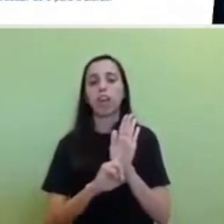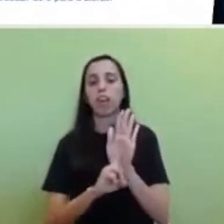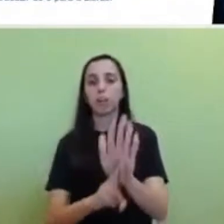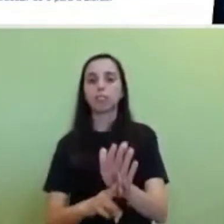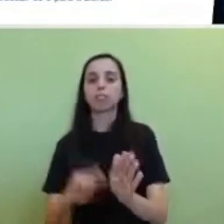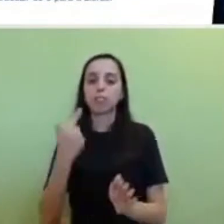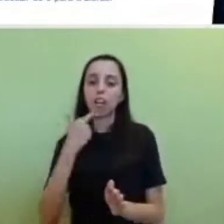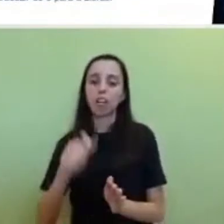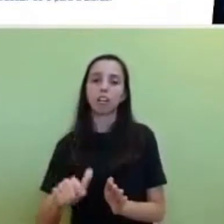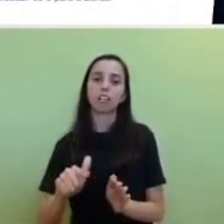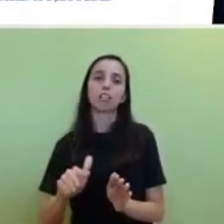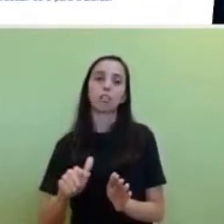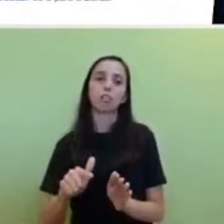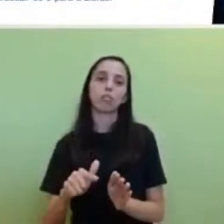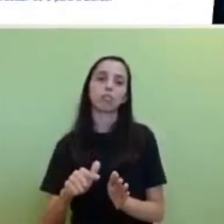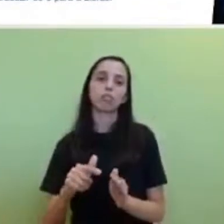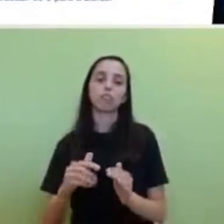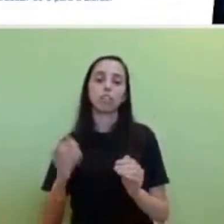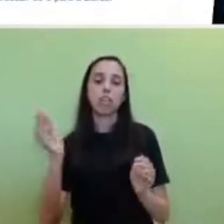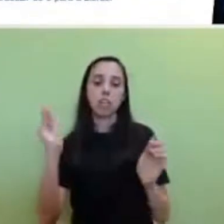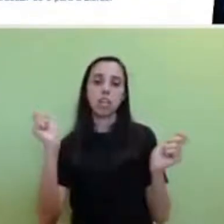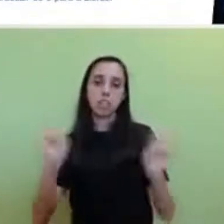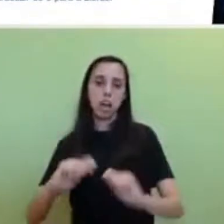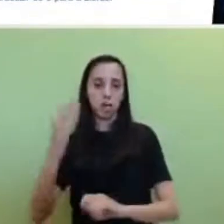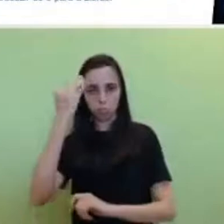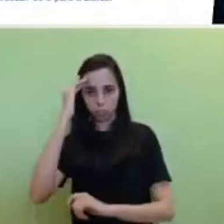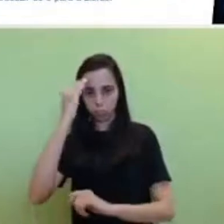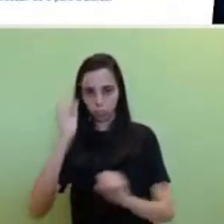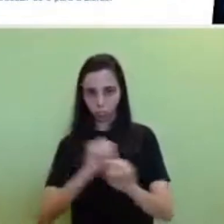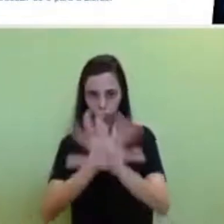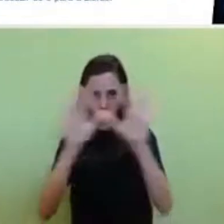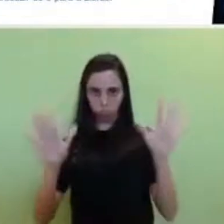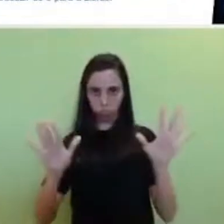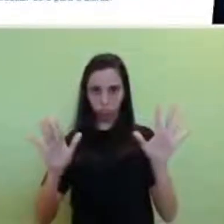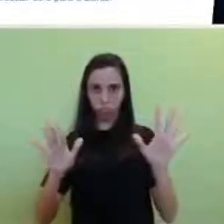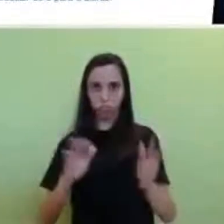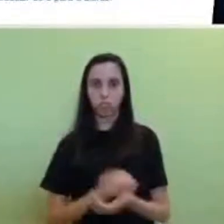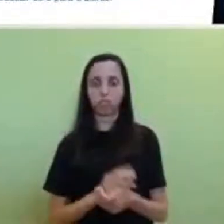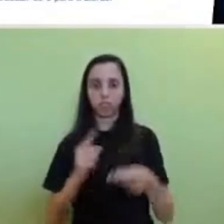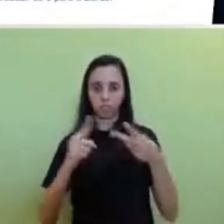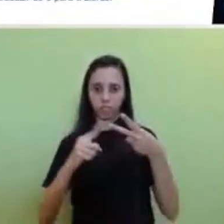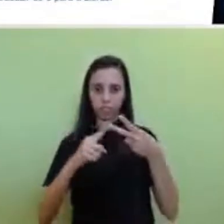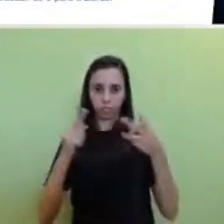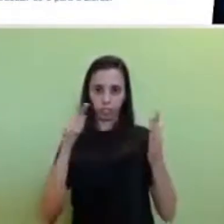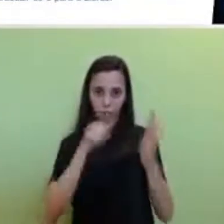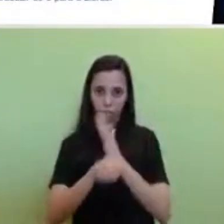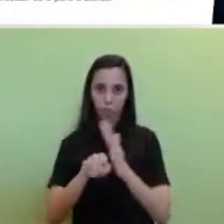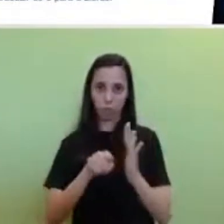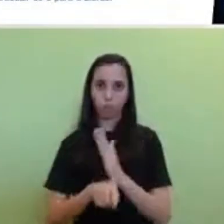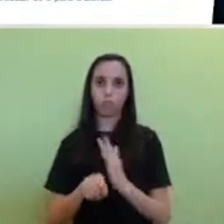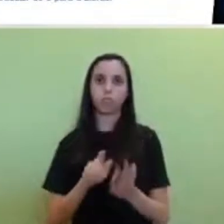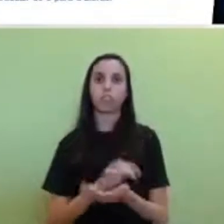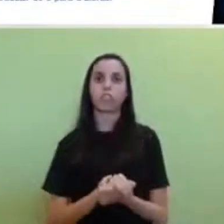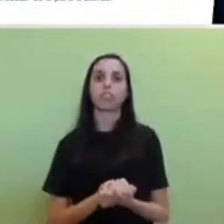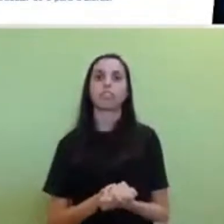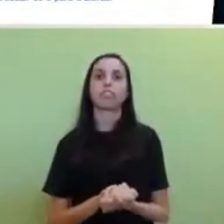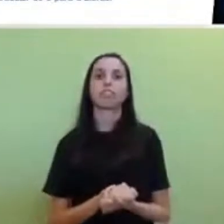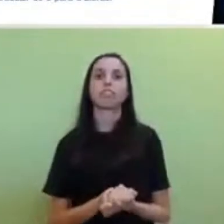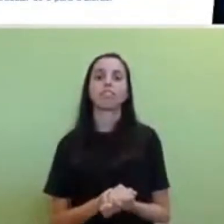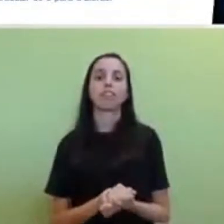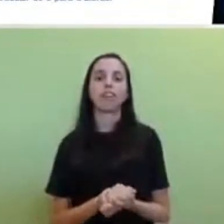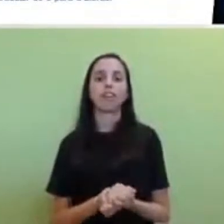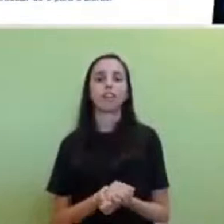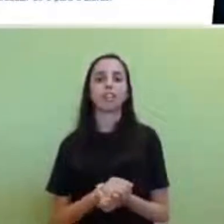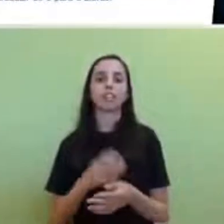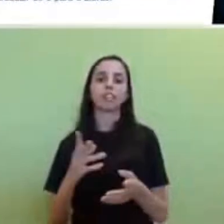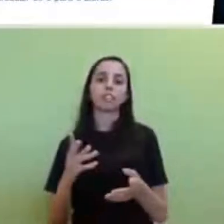que possa ser entendido. A segunda pergunta, será que vale a pena utilizar